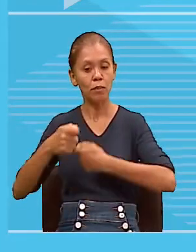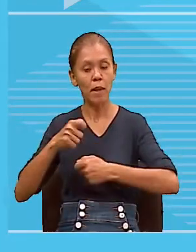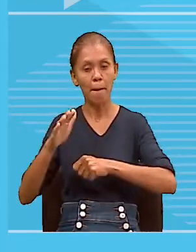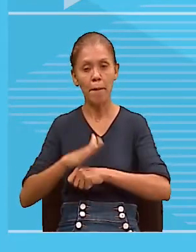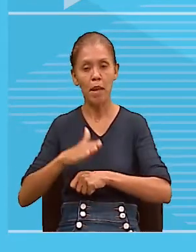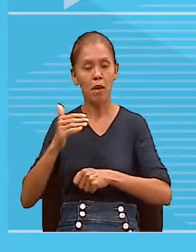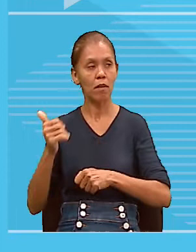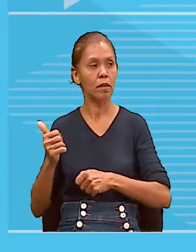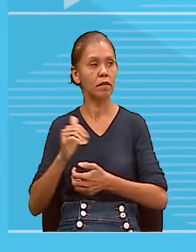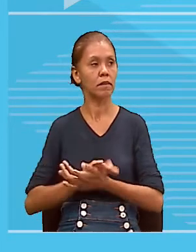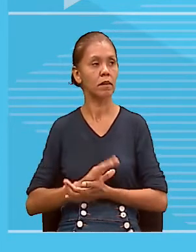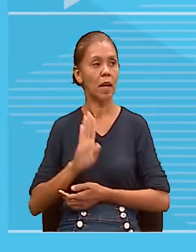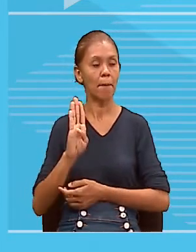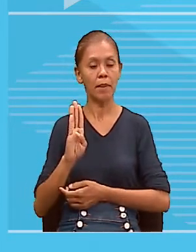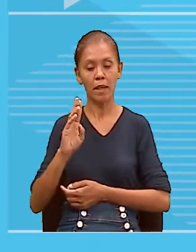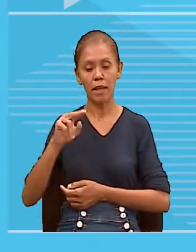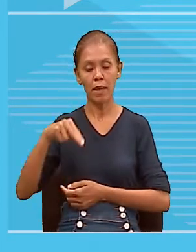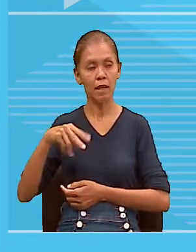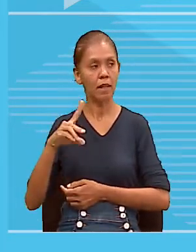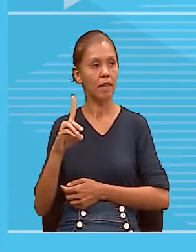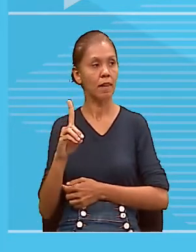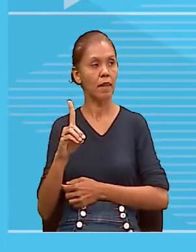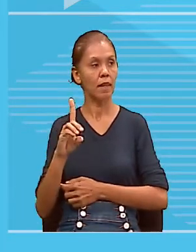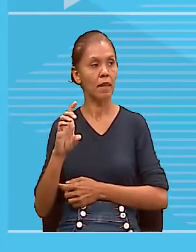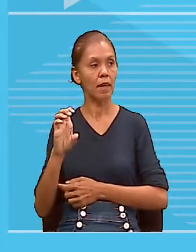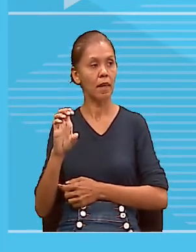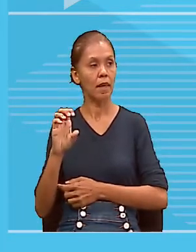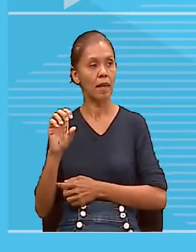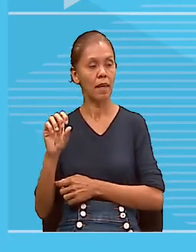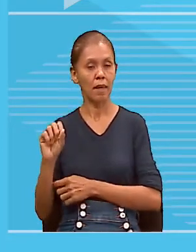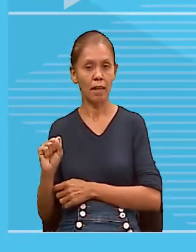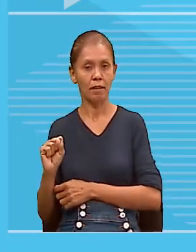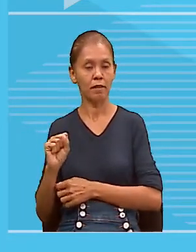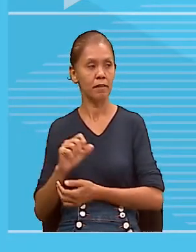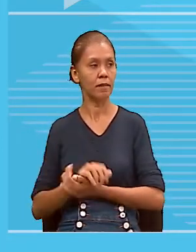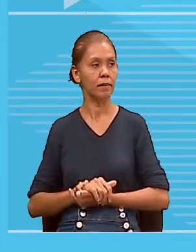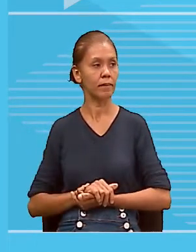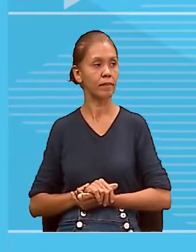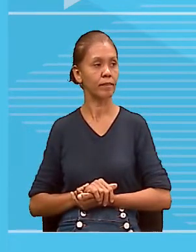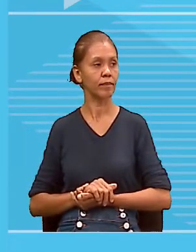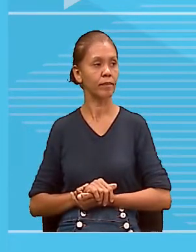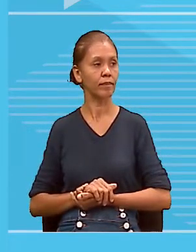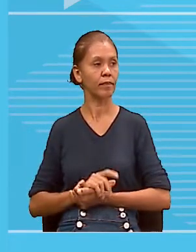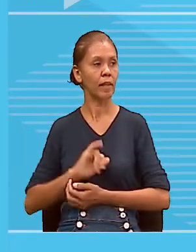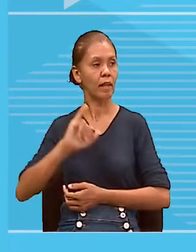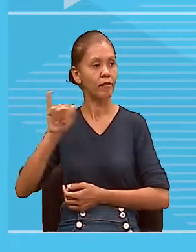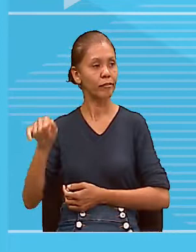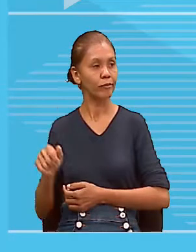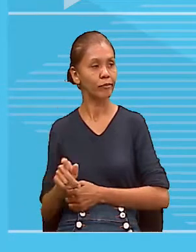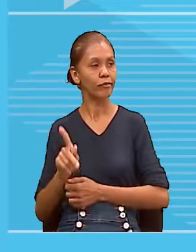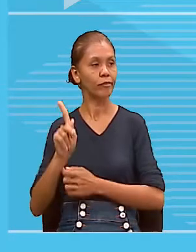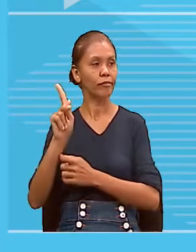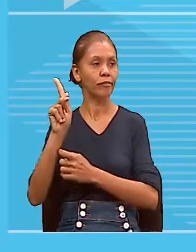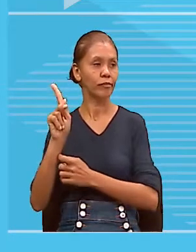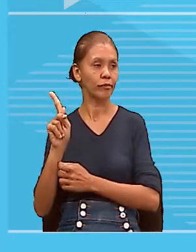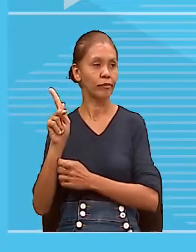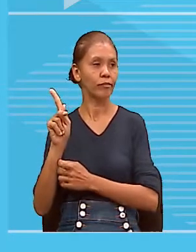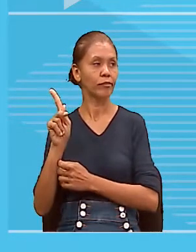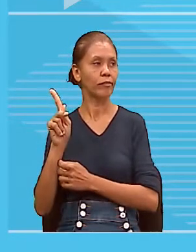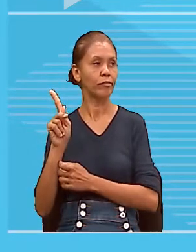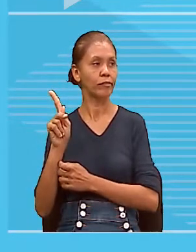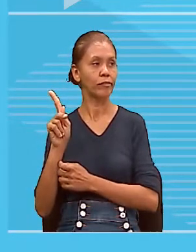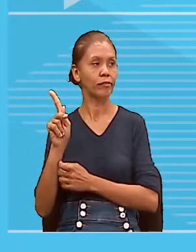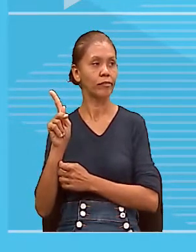BNB e hoje tem um s né que é BNDS E aí o Juscelino que é o realizador